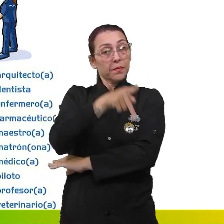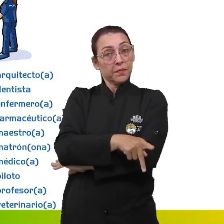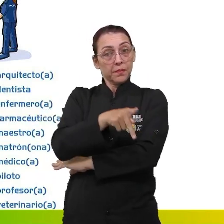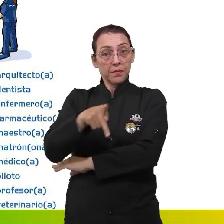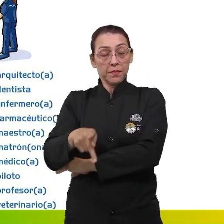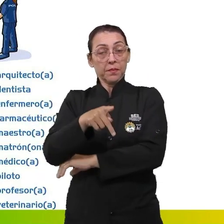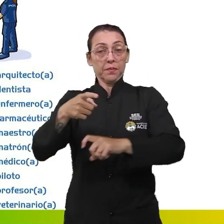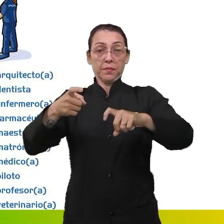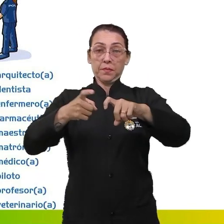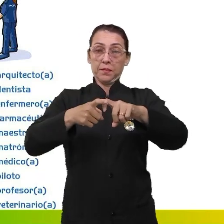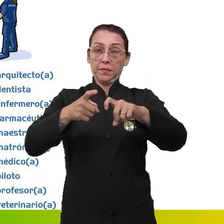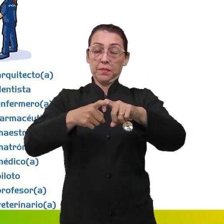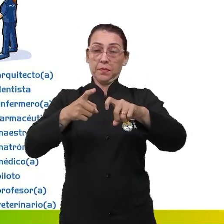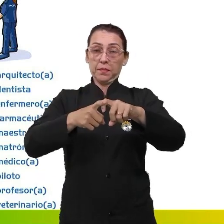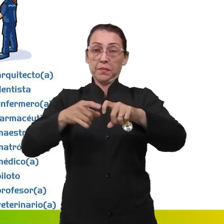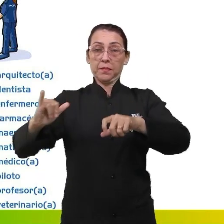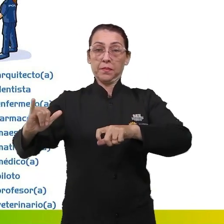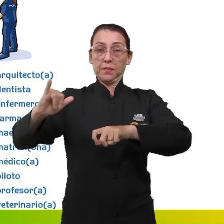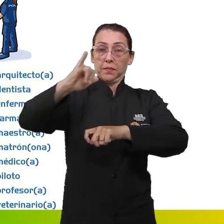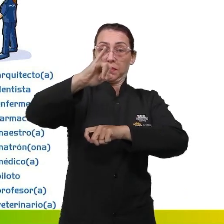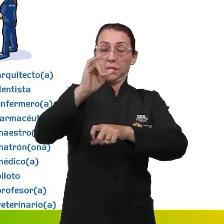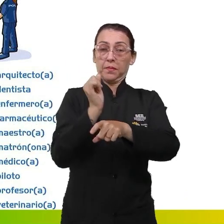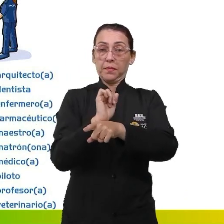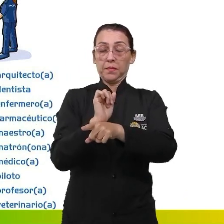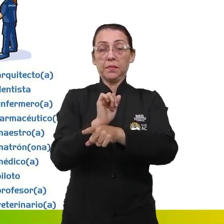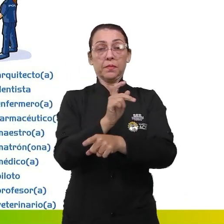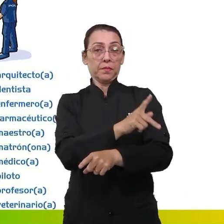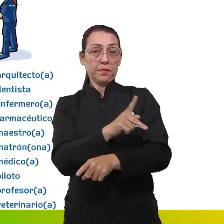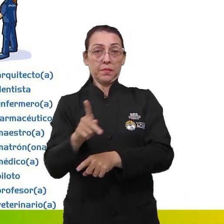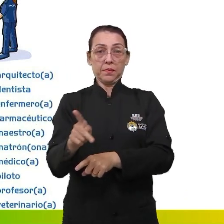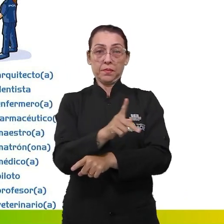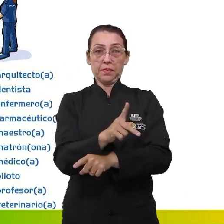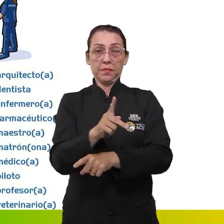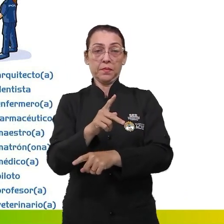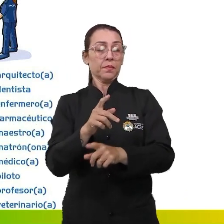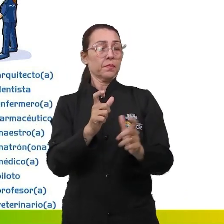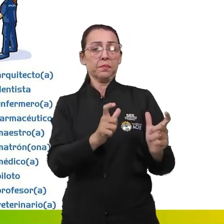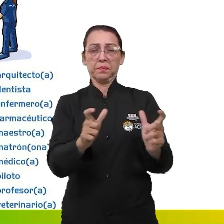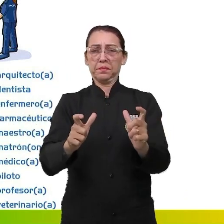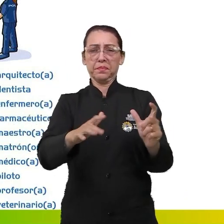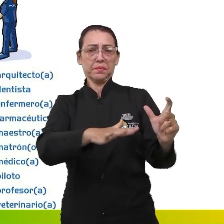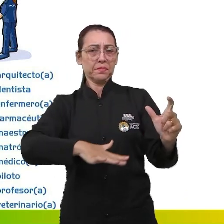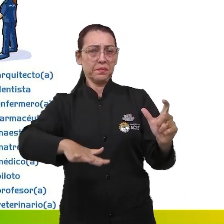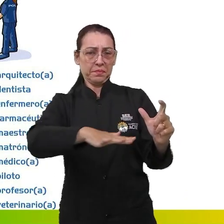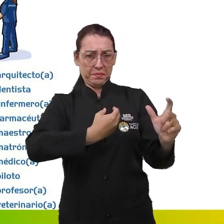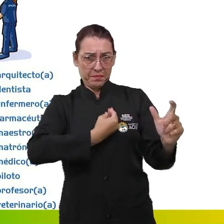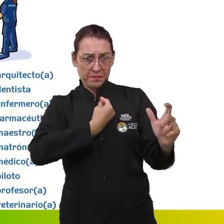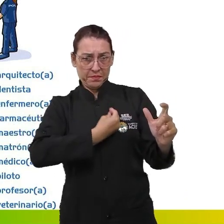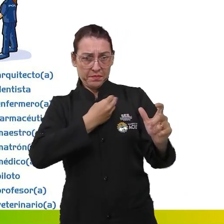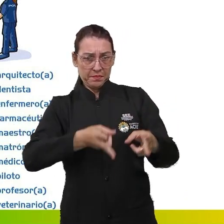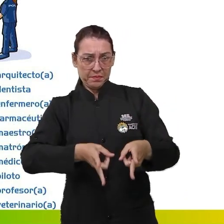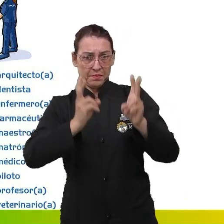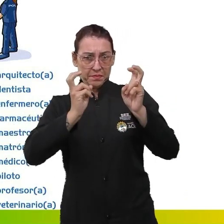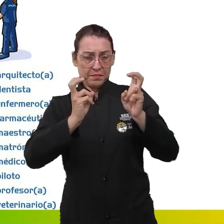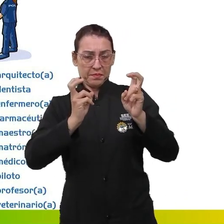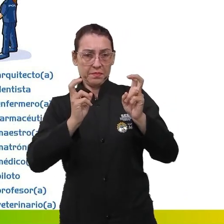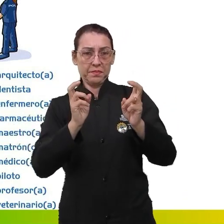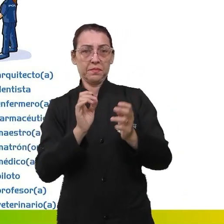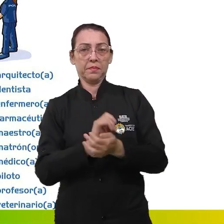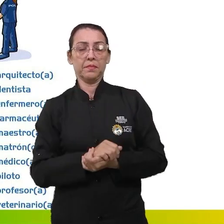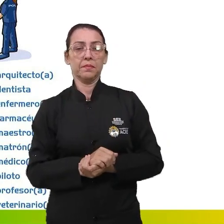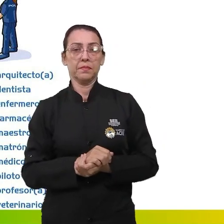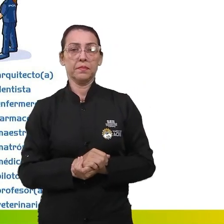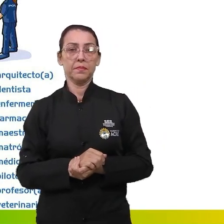maestro, médico, piloto, professor. Professor é aquele que está em todas as áreas, vocês perceberam? Que ele permeia aí